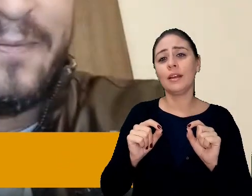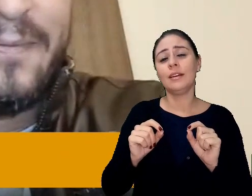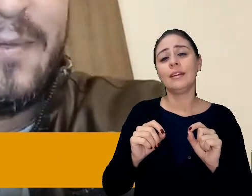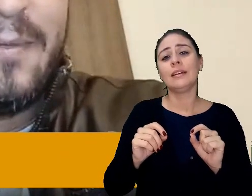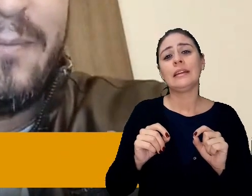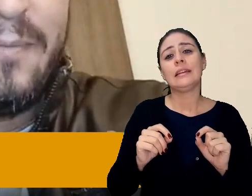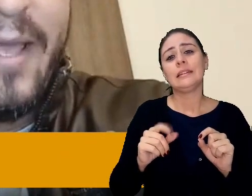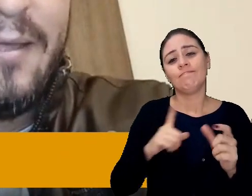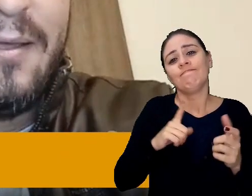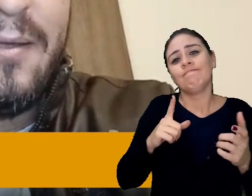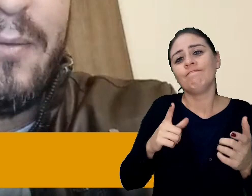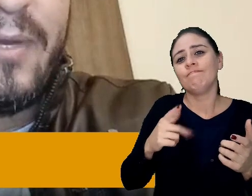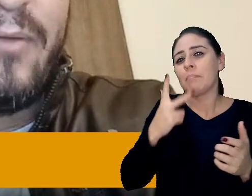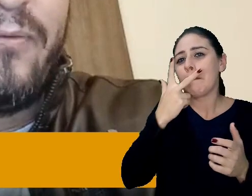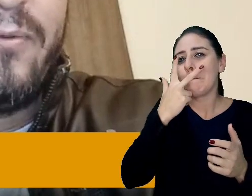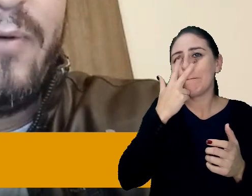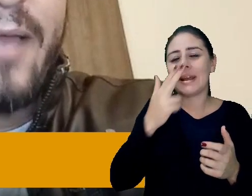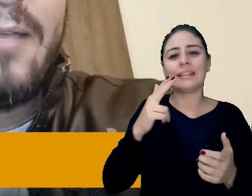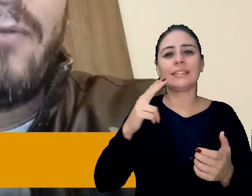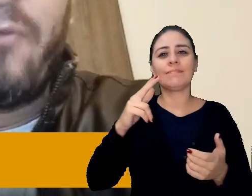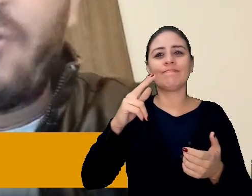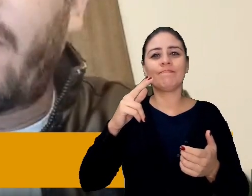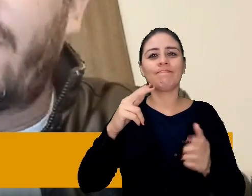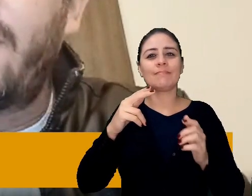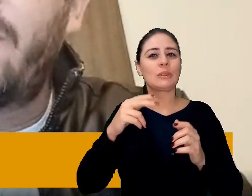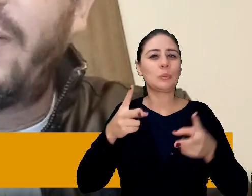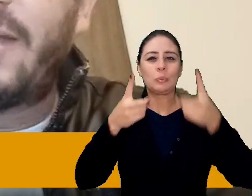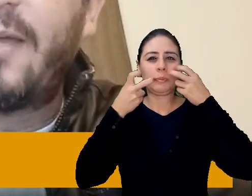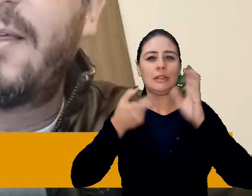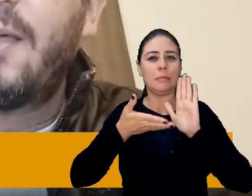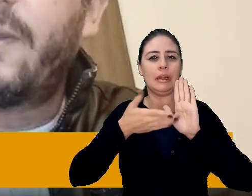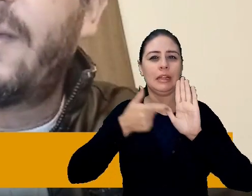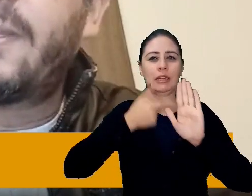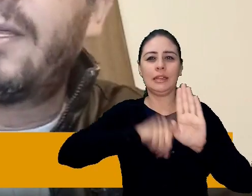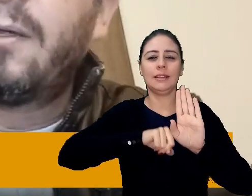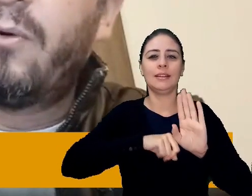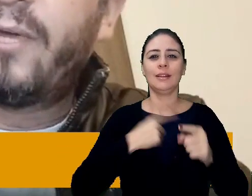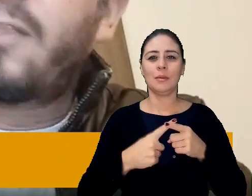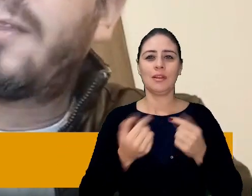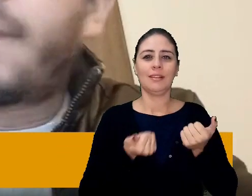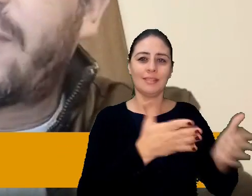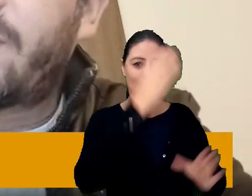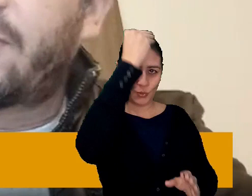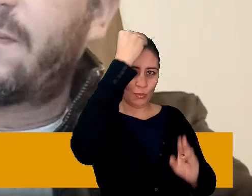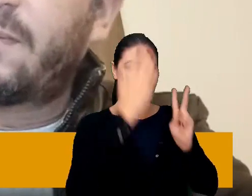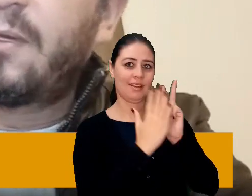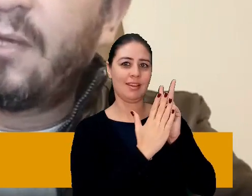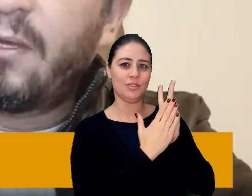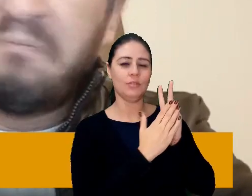disso, né? Porque no Sim. fundo é assim, eu vou culpar o índio pelo que ele fez. Por exemplo, assim, o que a gente sabe sobre os